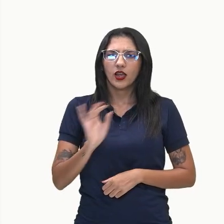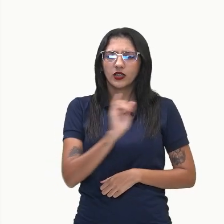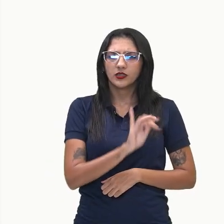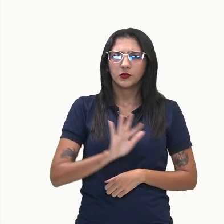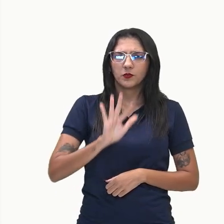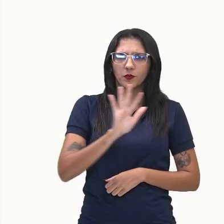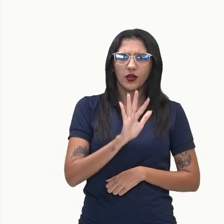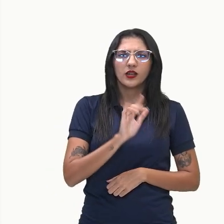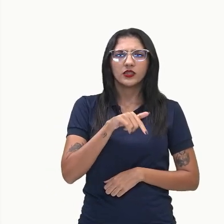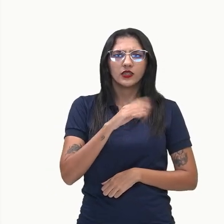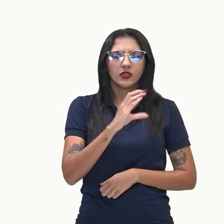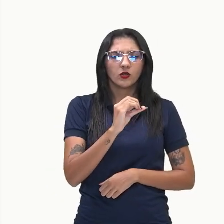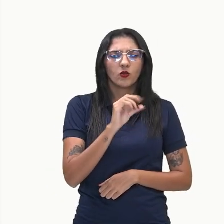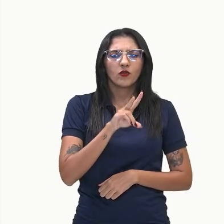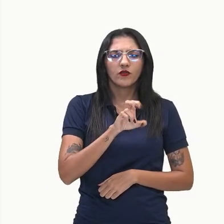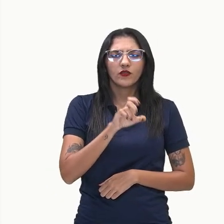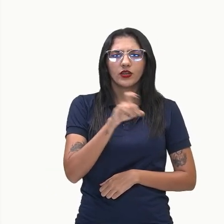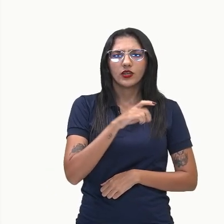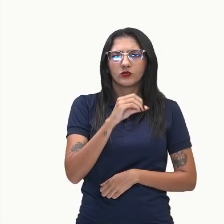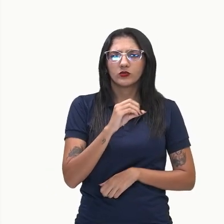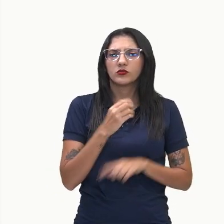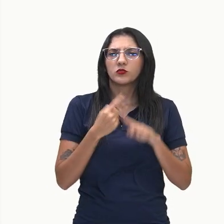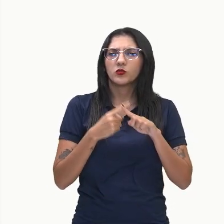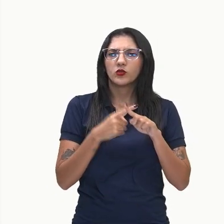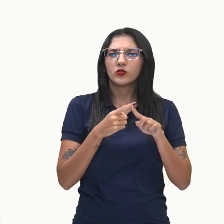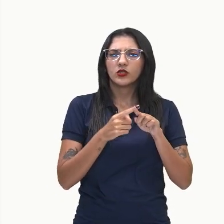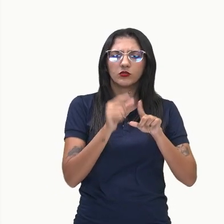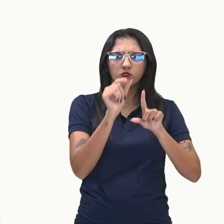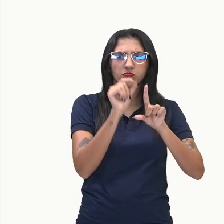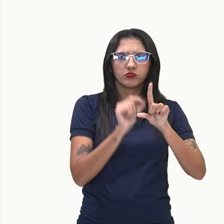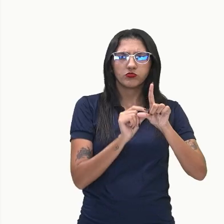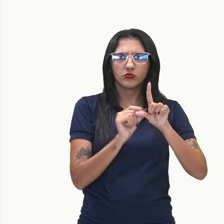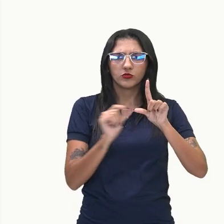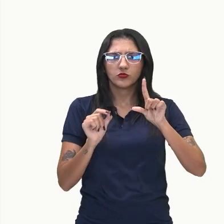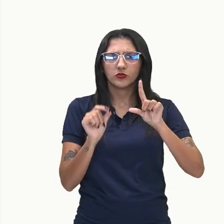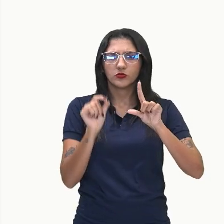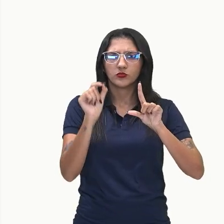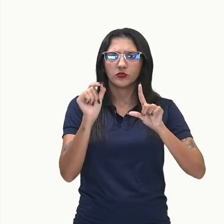convexo, pois todo segmento de reta cuja extremidade